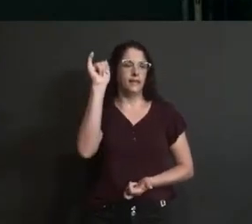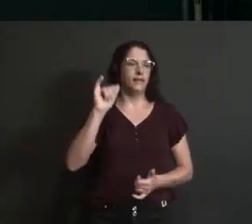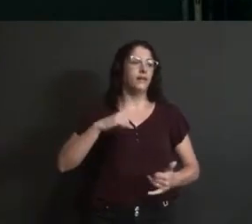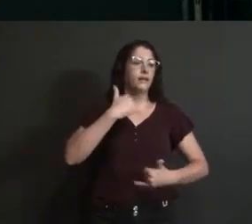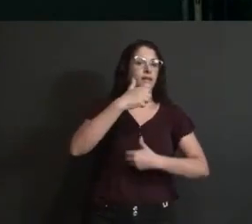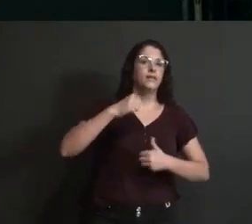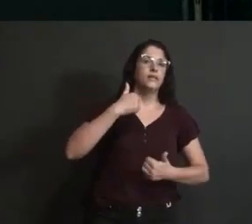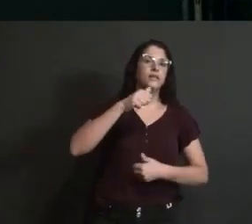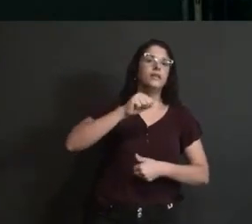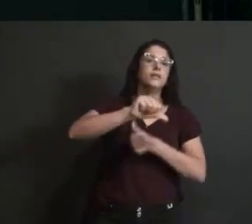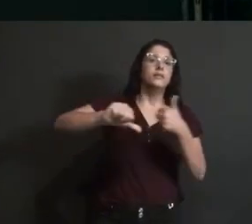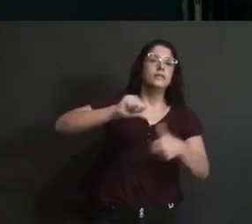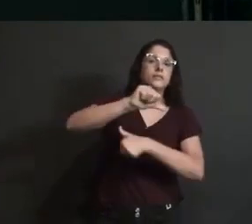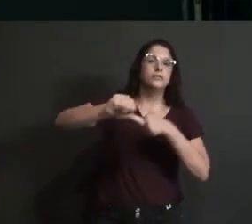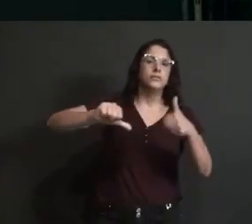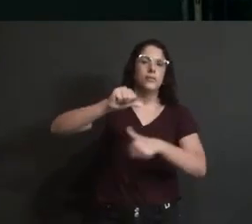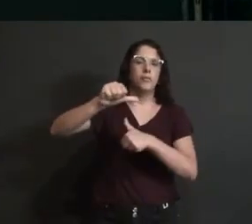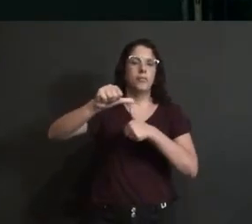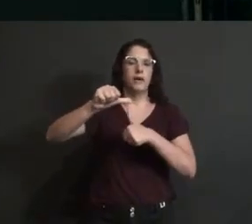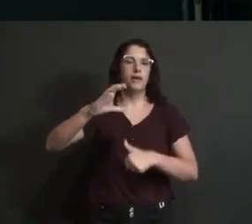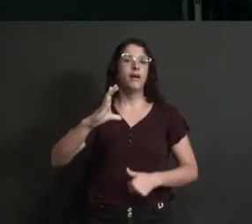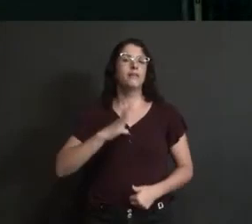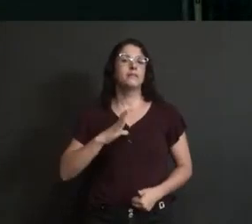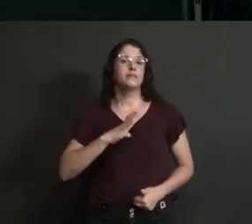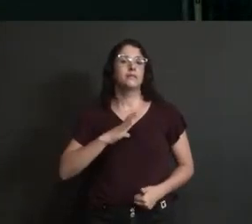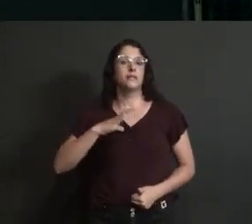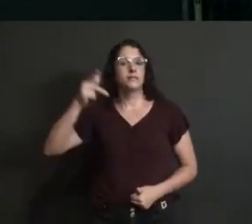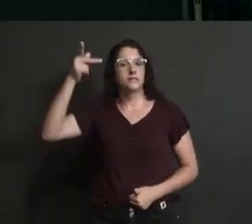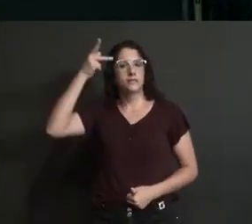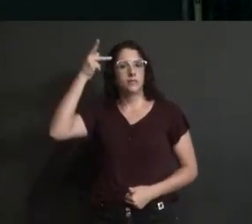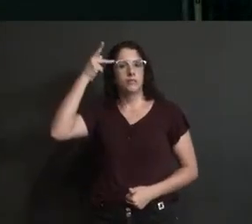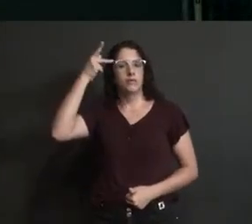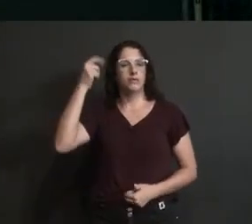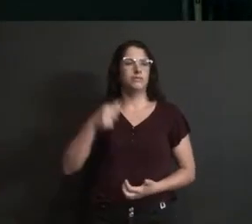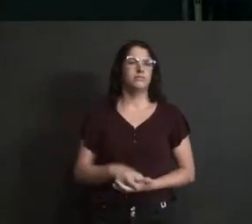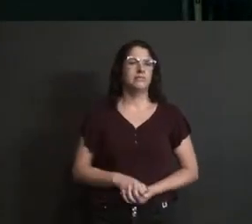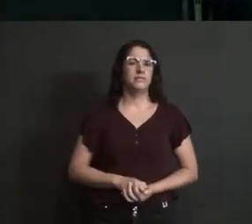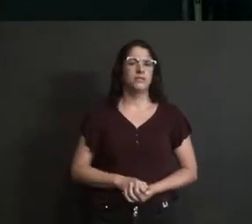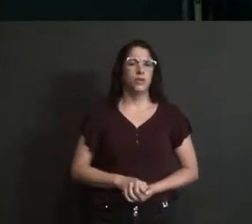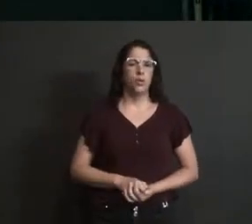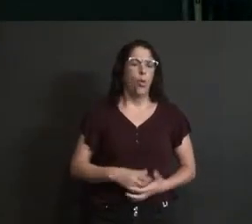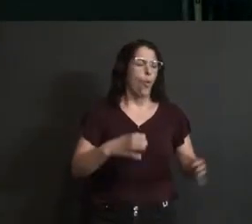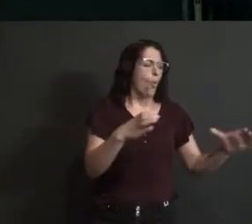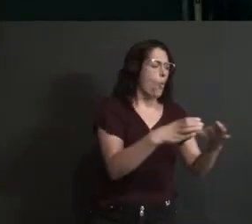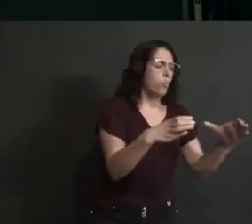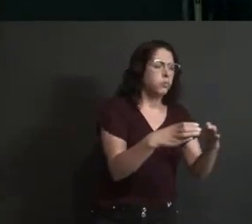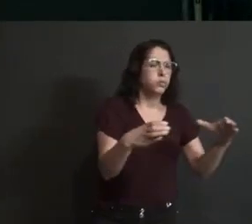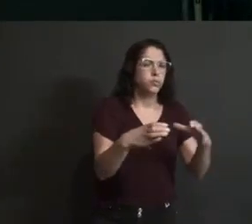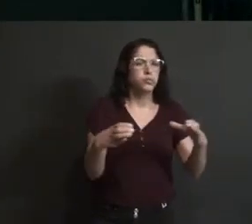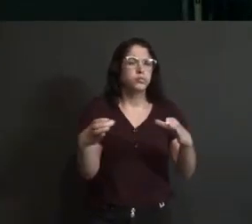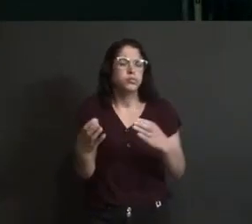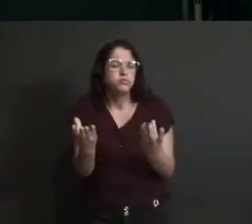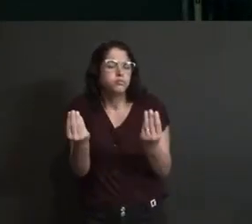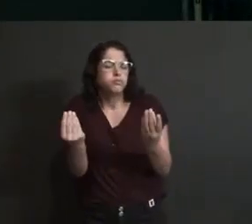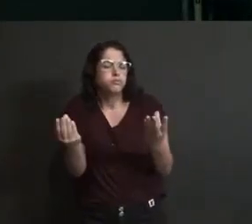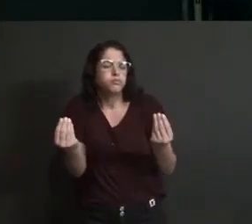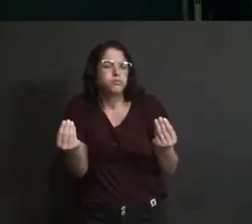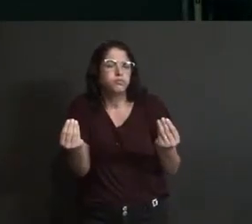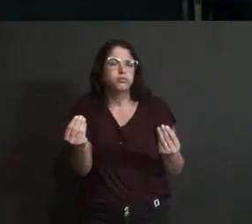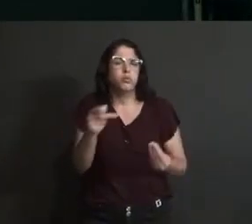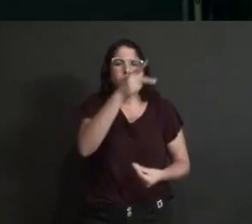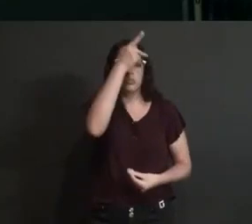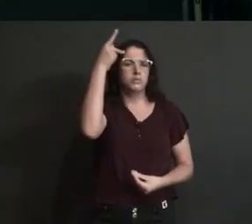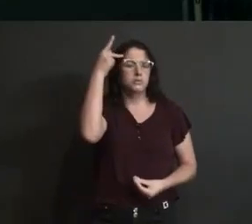de São Paulo. E é impressionante a quantidade de gente, de empresários, de pastores, de líderes,